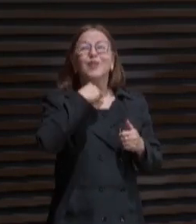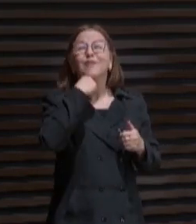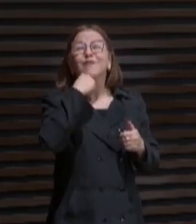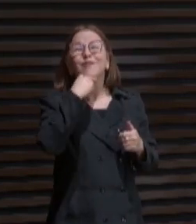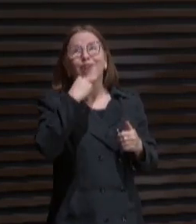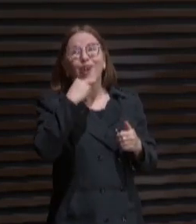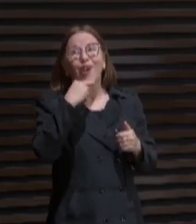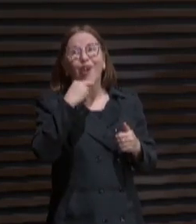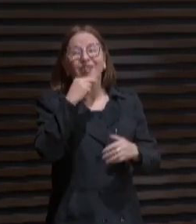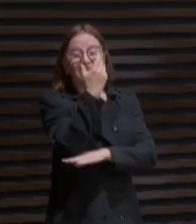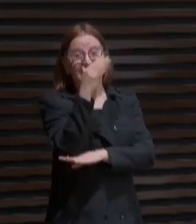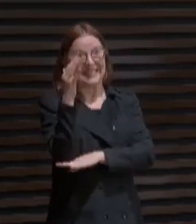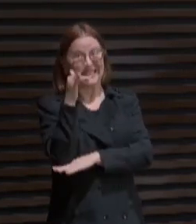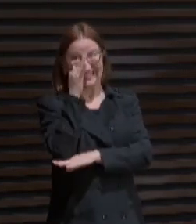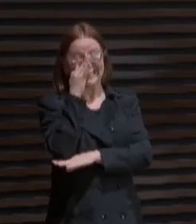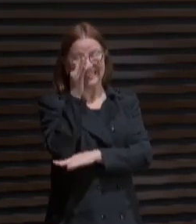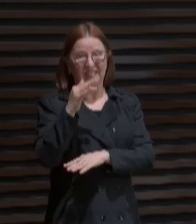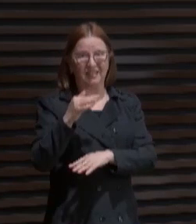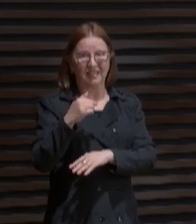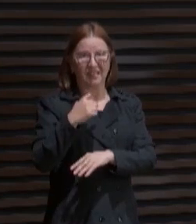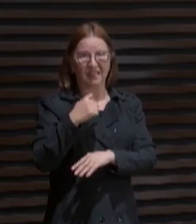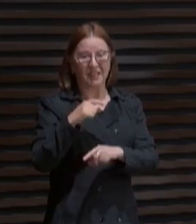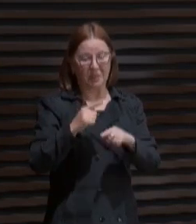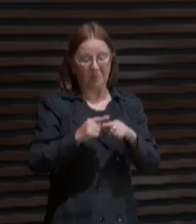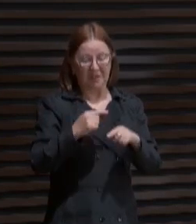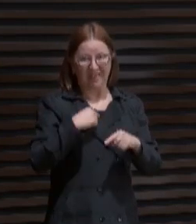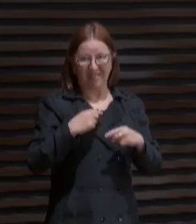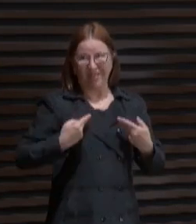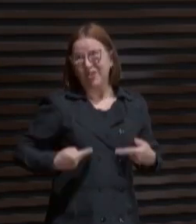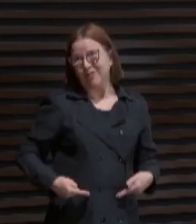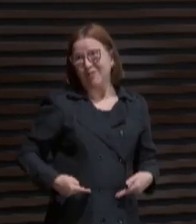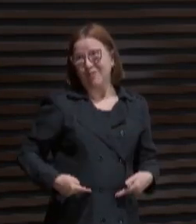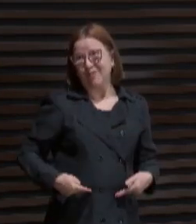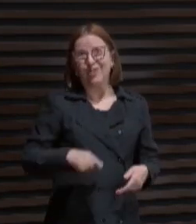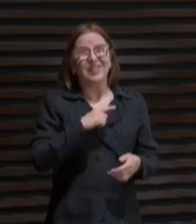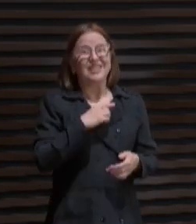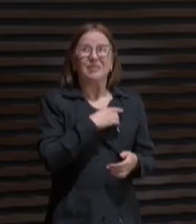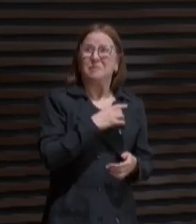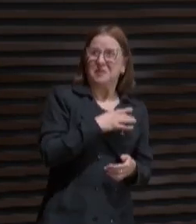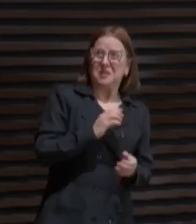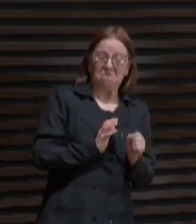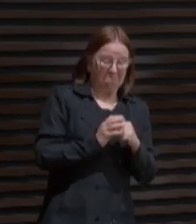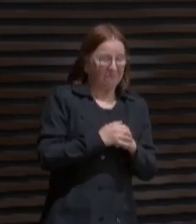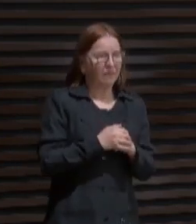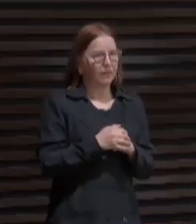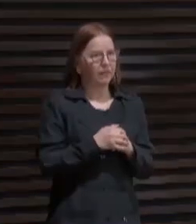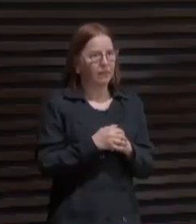nu, tive medo, e me escondi. Qual que é o primeiro resultado do pecado?